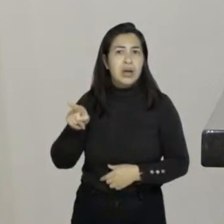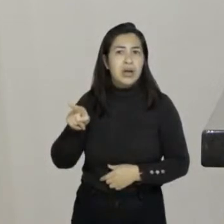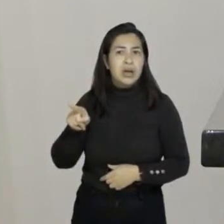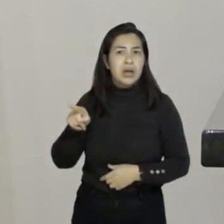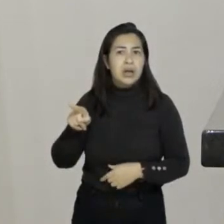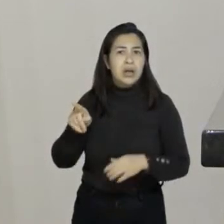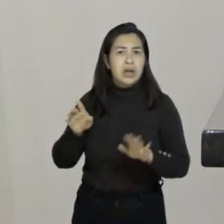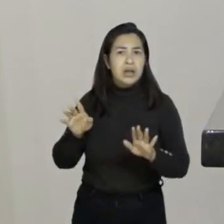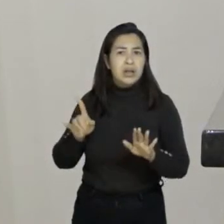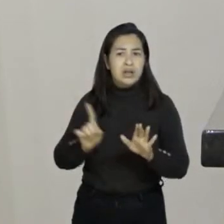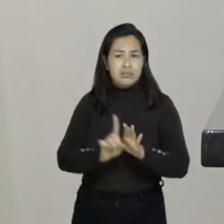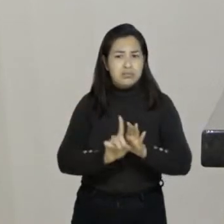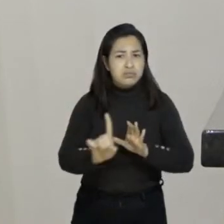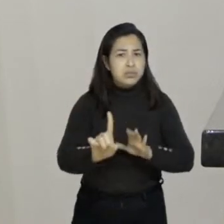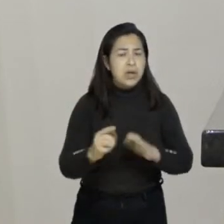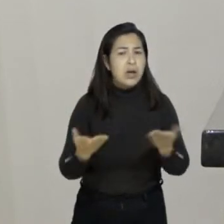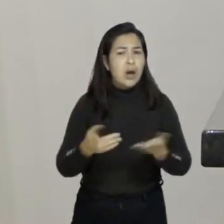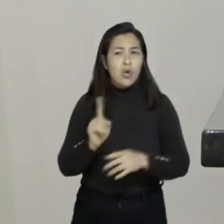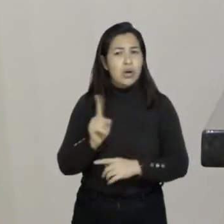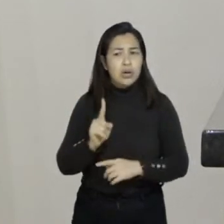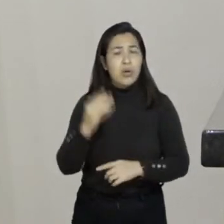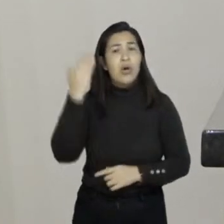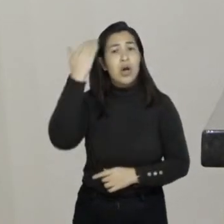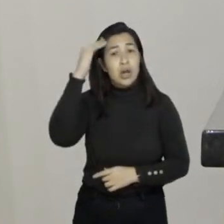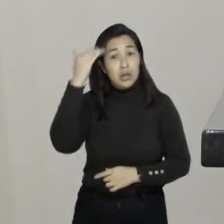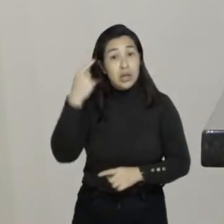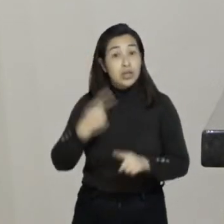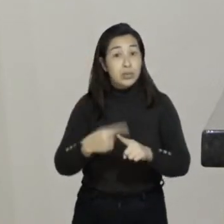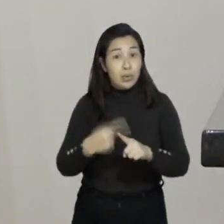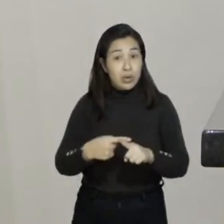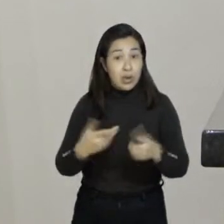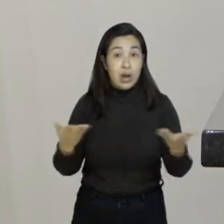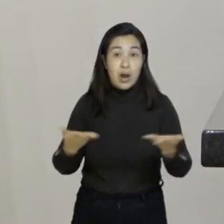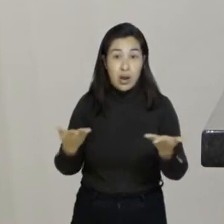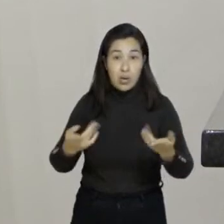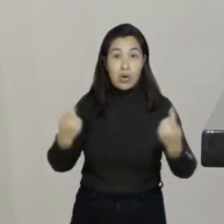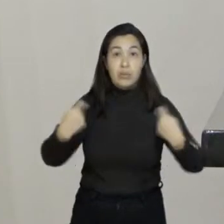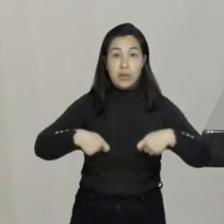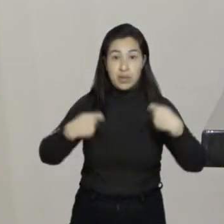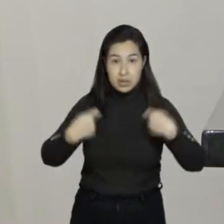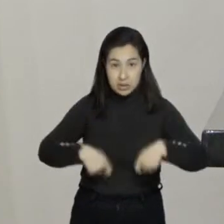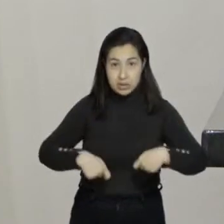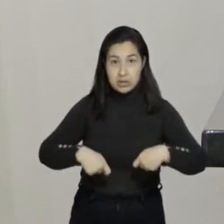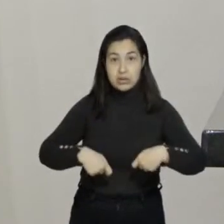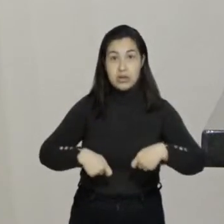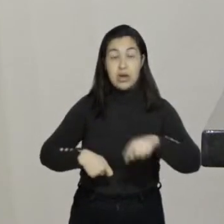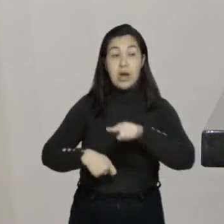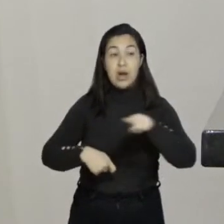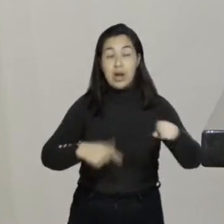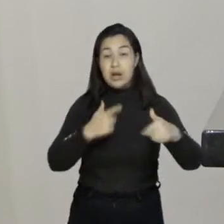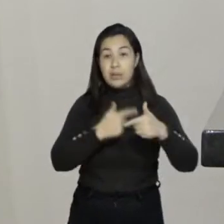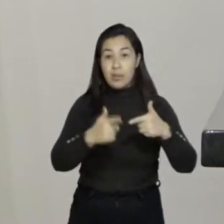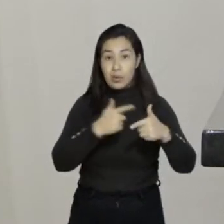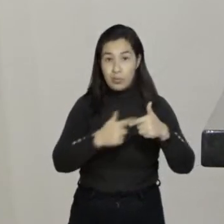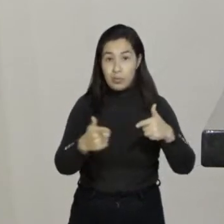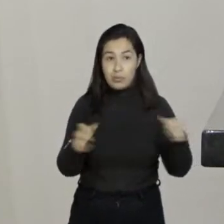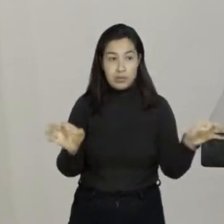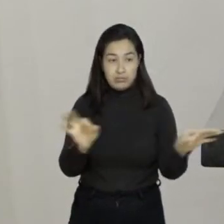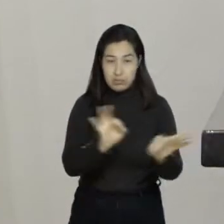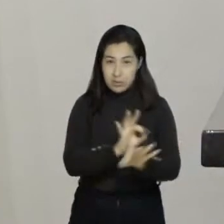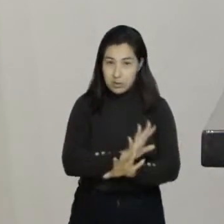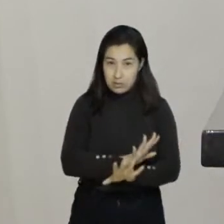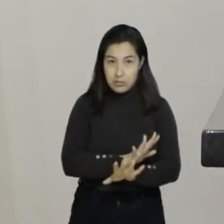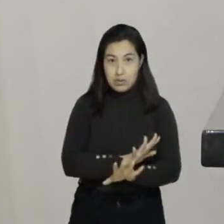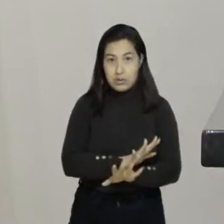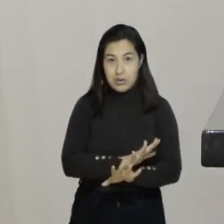perfeitamente porque realmente agora é hora de resolver o problema das famílias e posteriormente até com